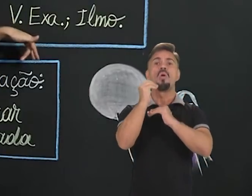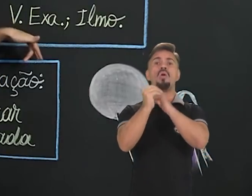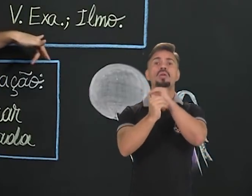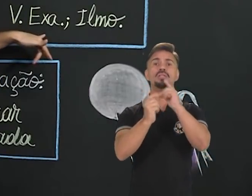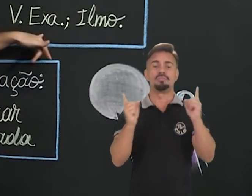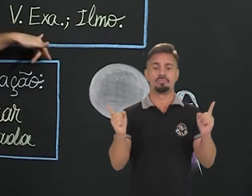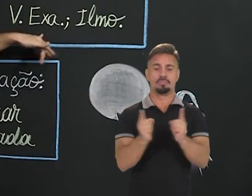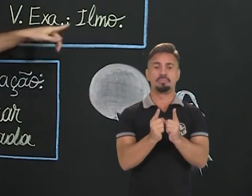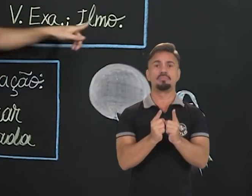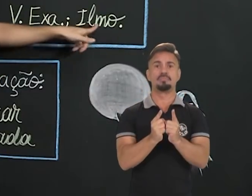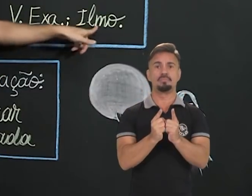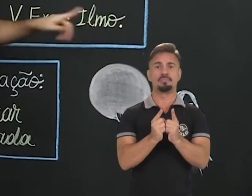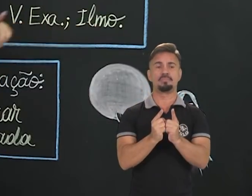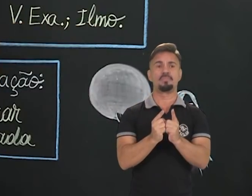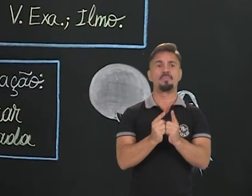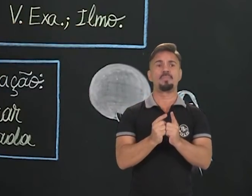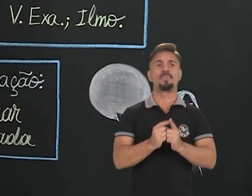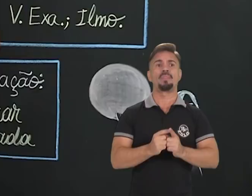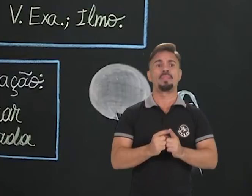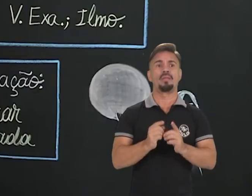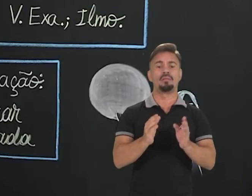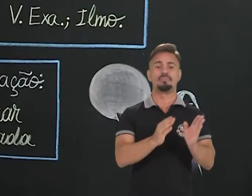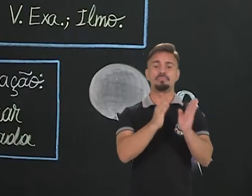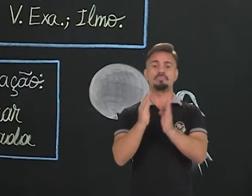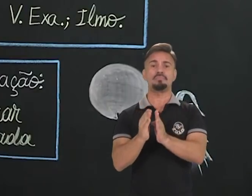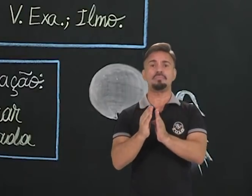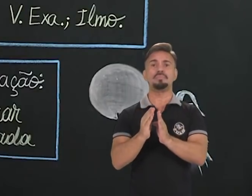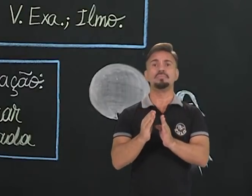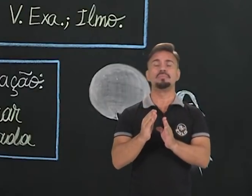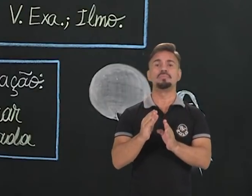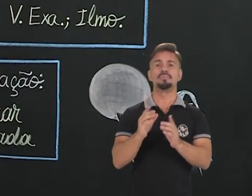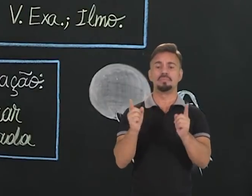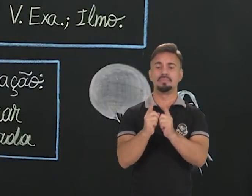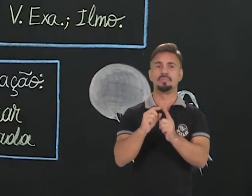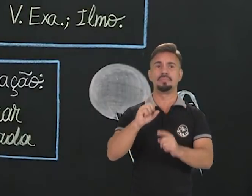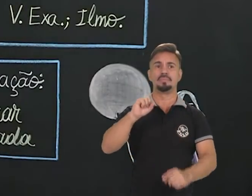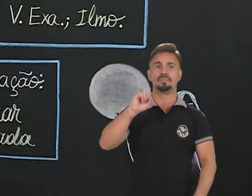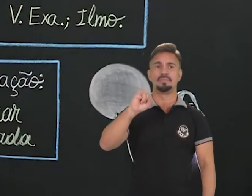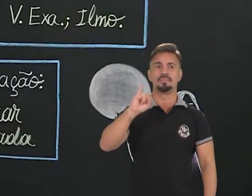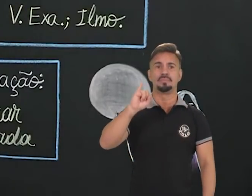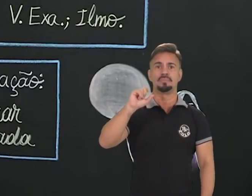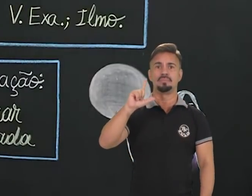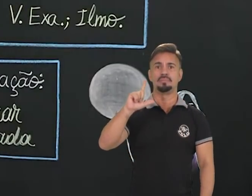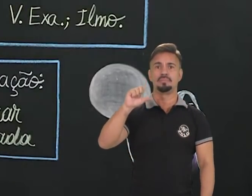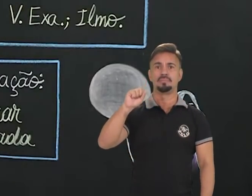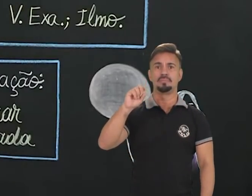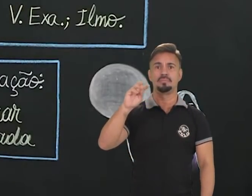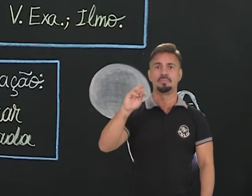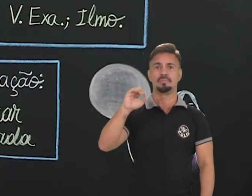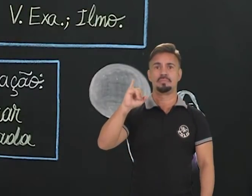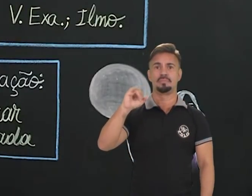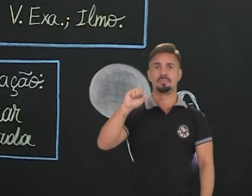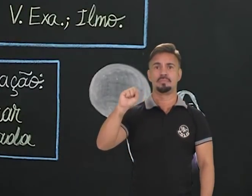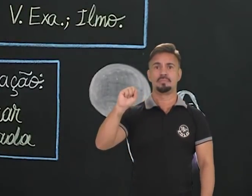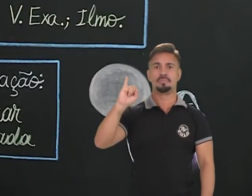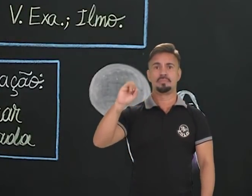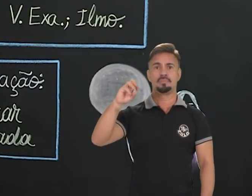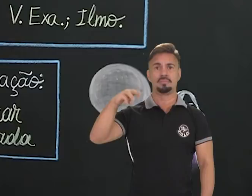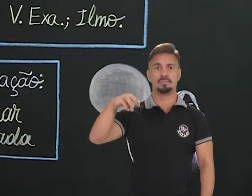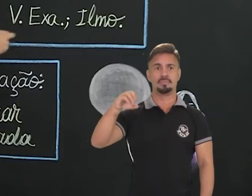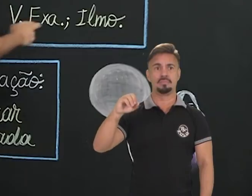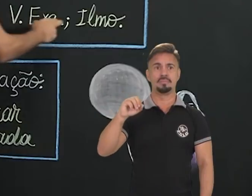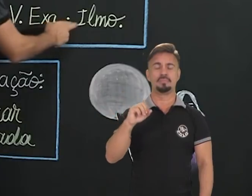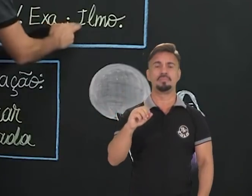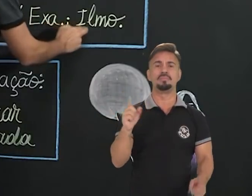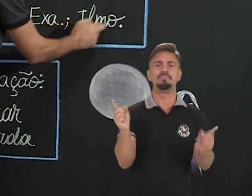de abreviatura. Logo aqui ao lado eu tenho a abreviatura da palavra ilustríssimo. Para fazer, para formar